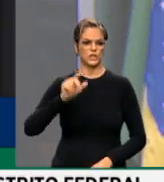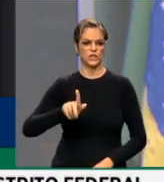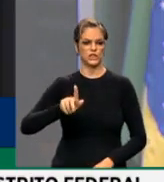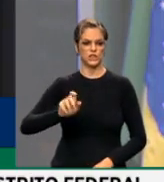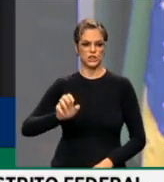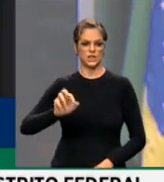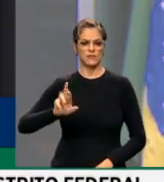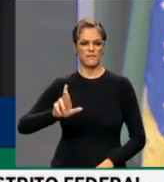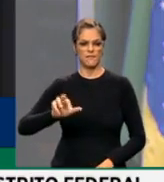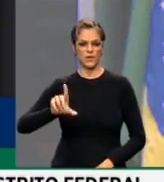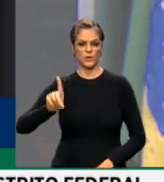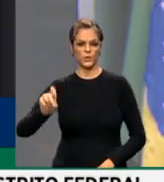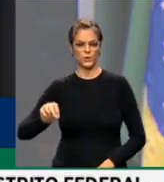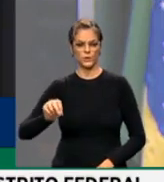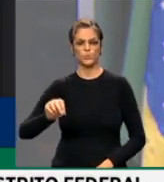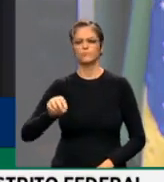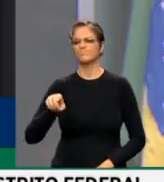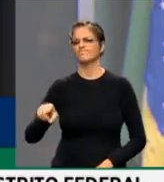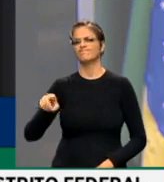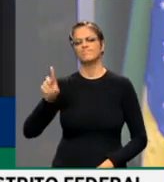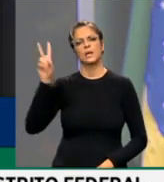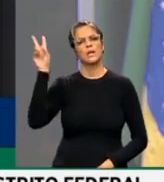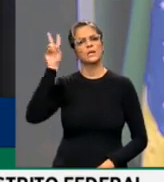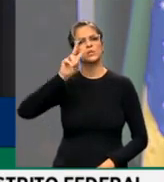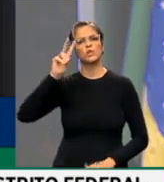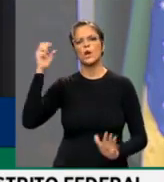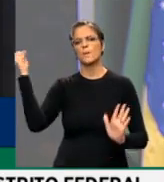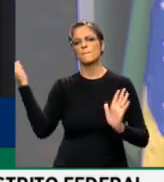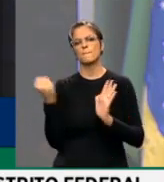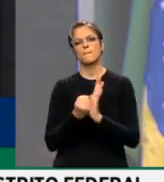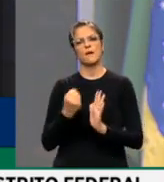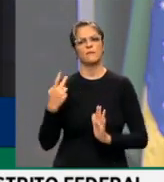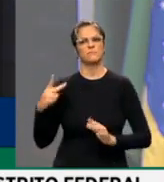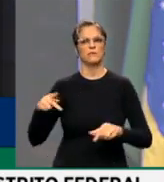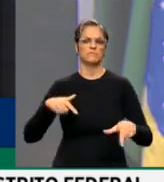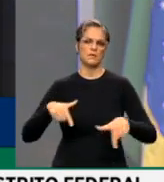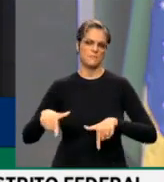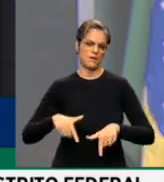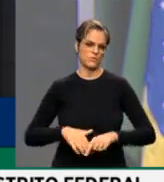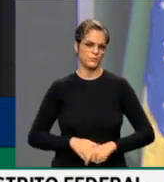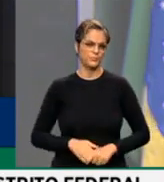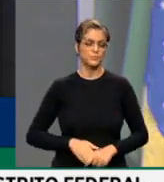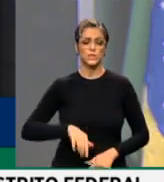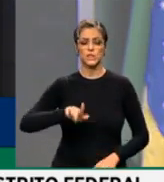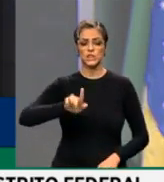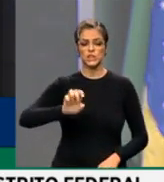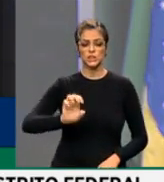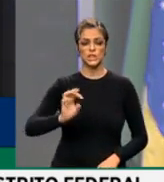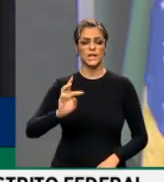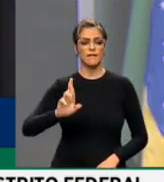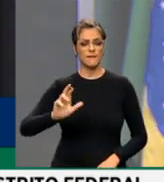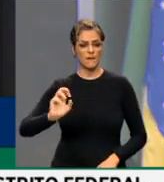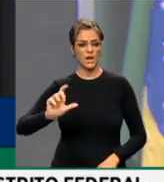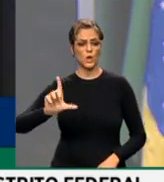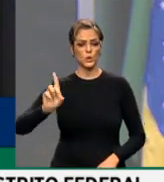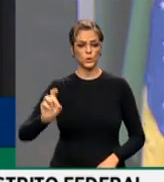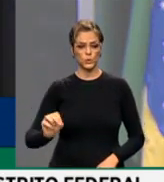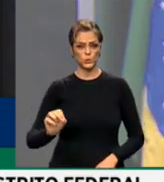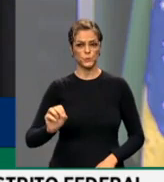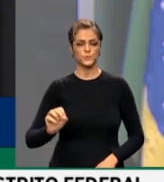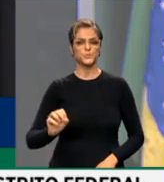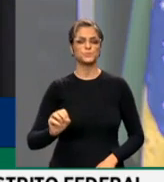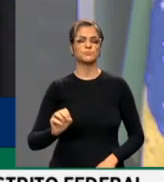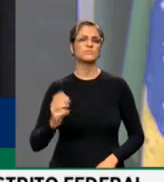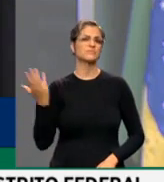para a história da capital pernambucana. Geraldo foi escolhido pelo